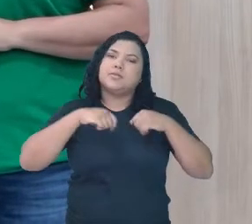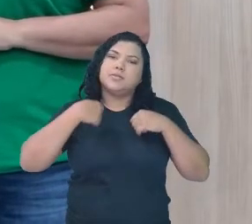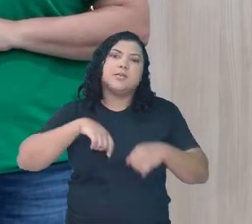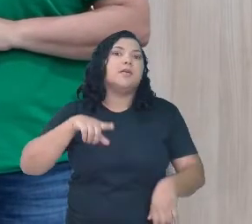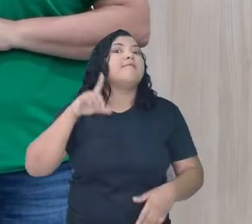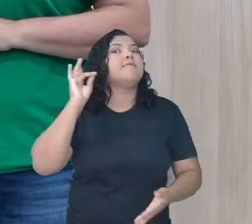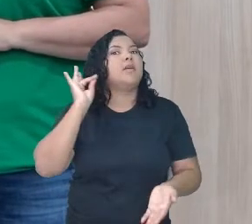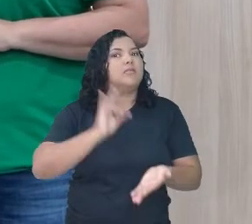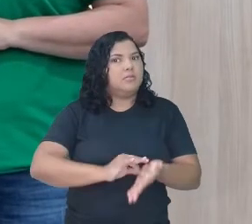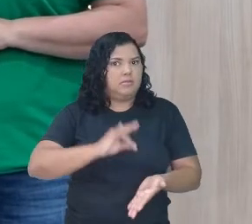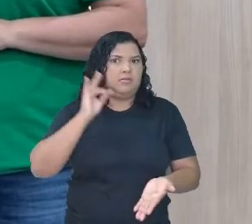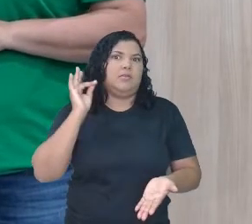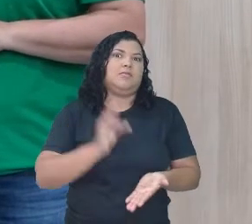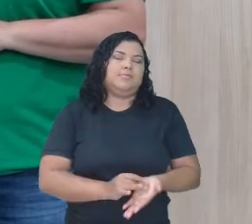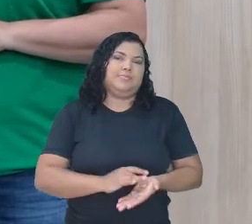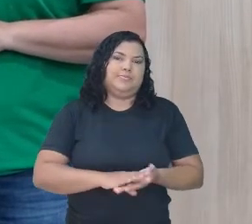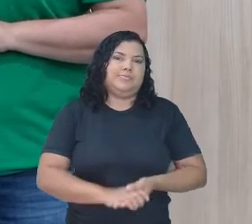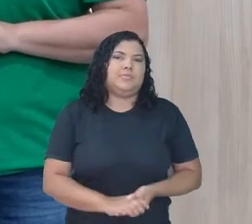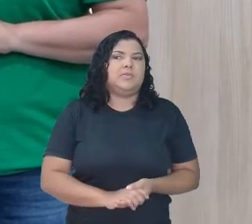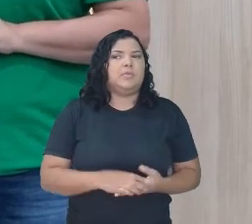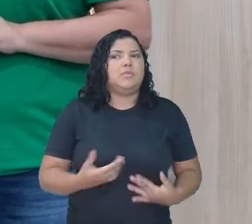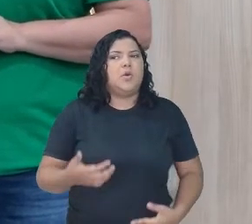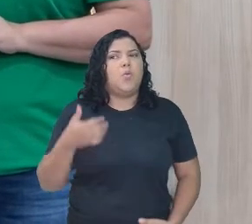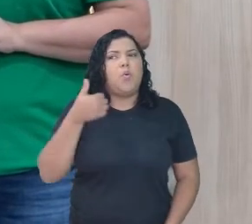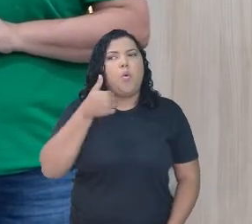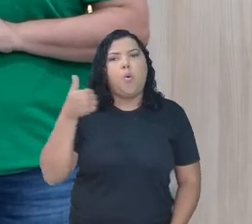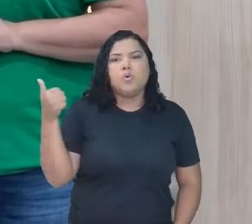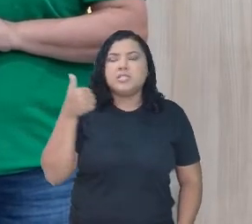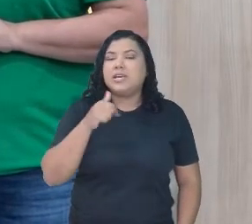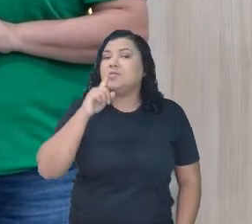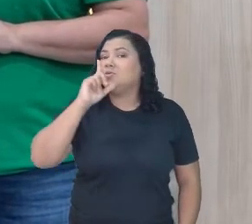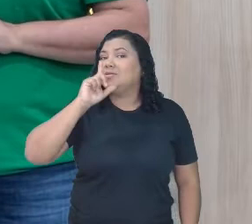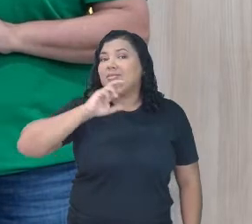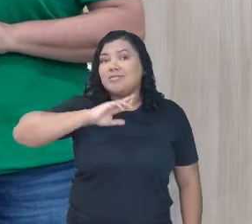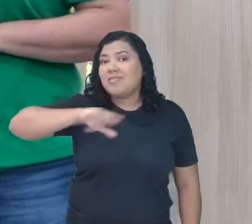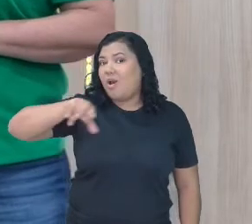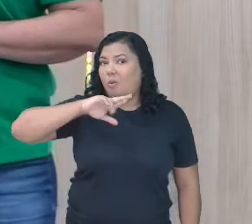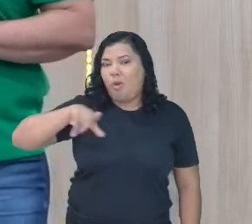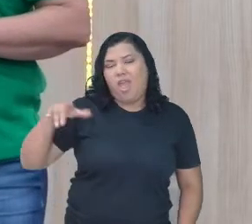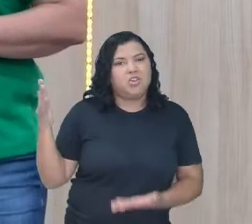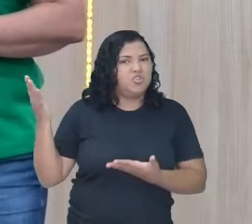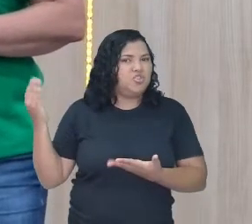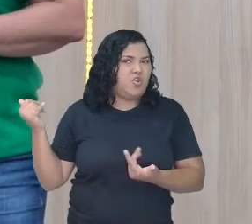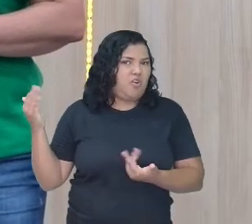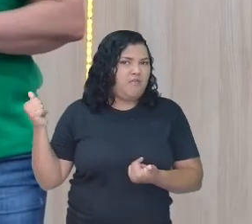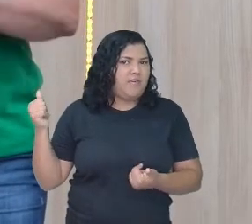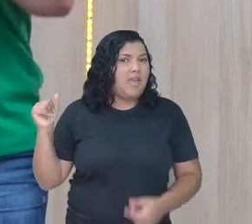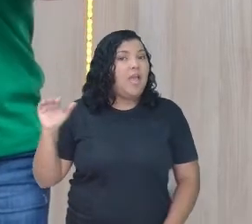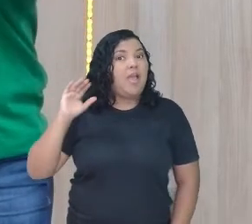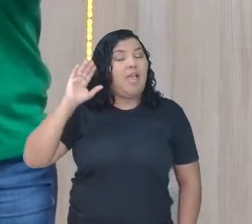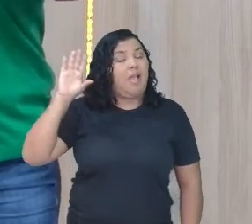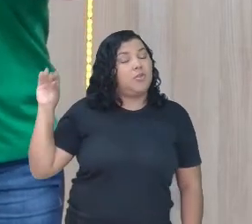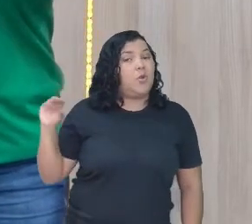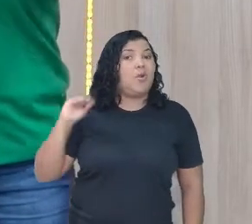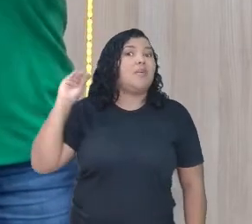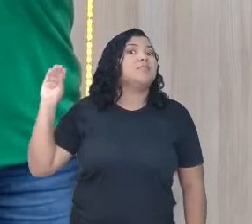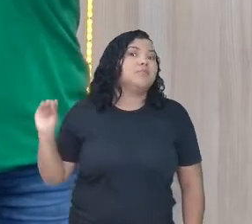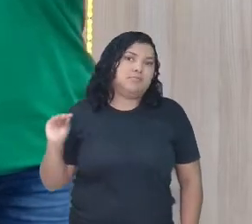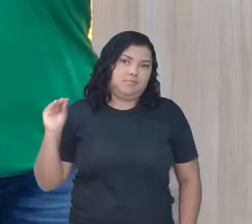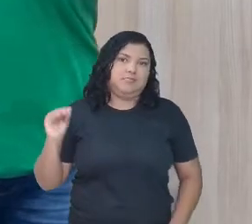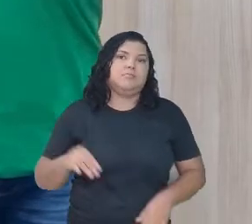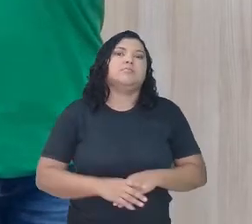ser verdadeiro. Então, 11 anos seria aqui uma adolescente. Não é interessante isso?